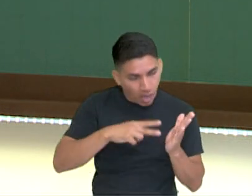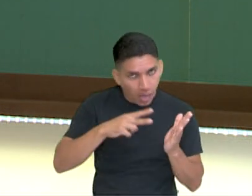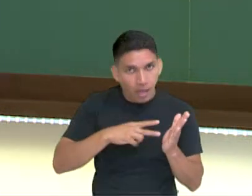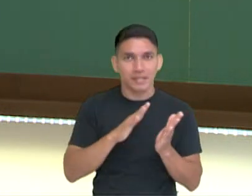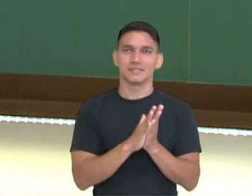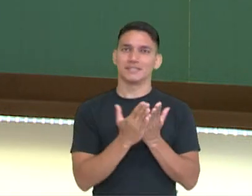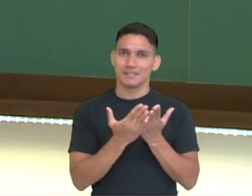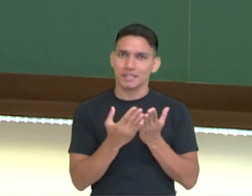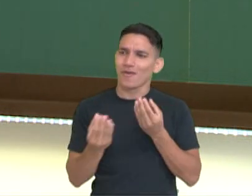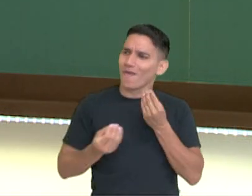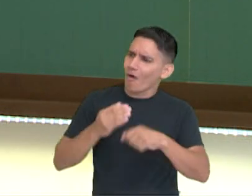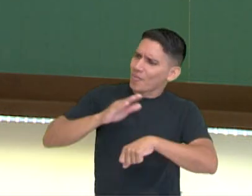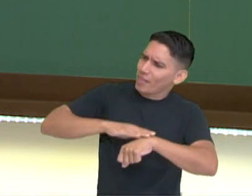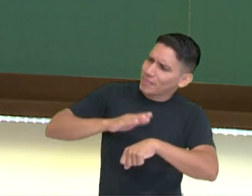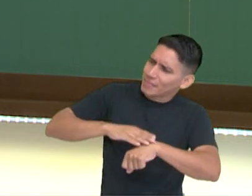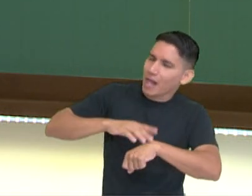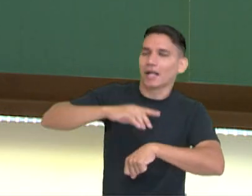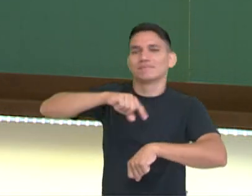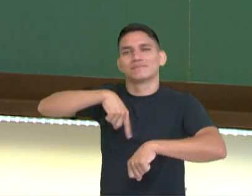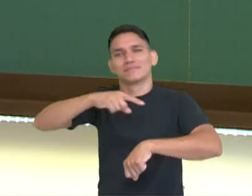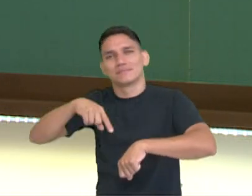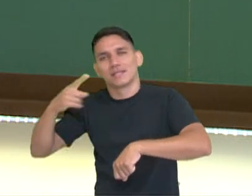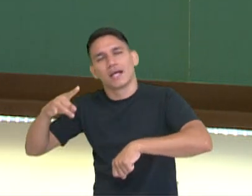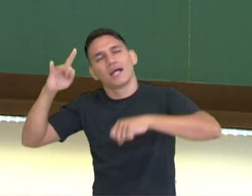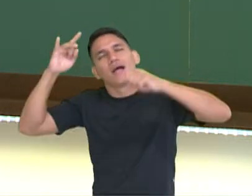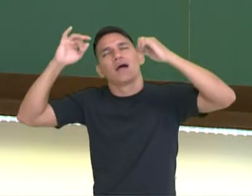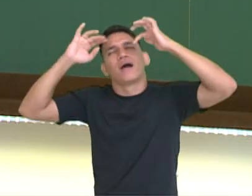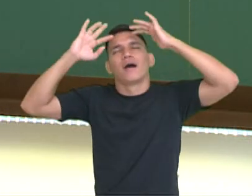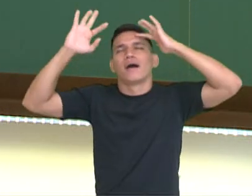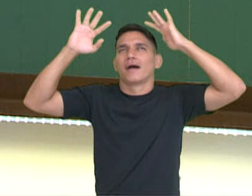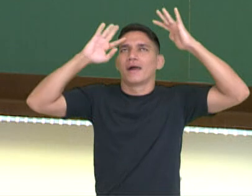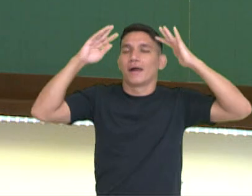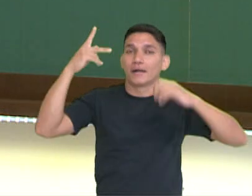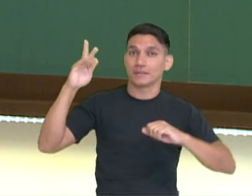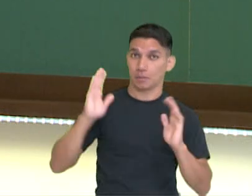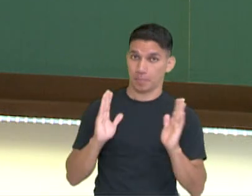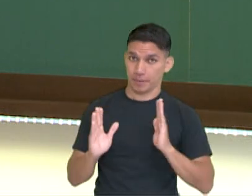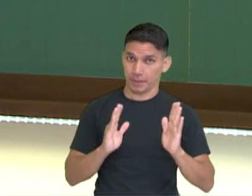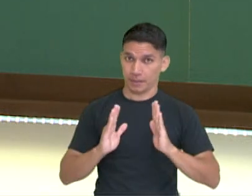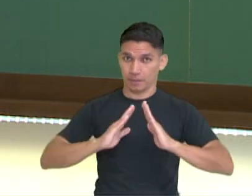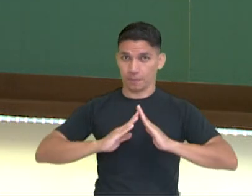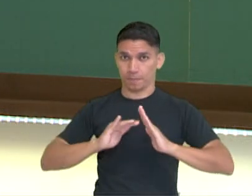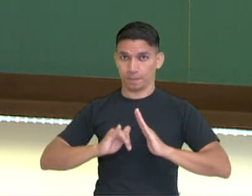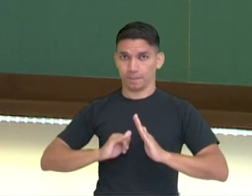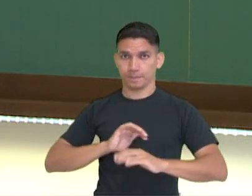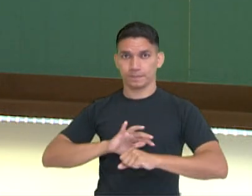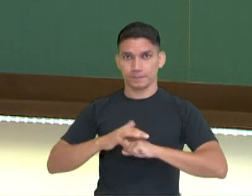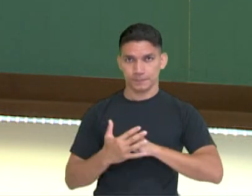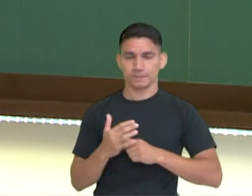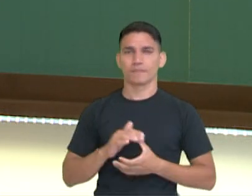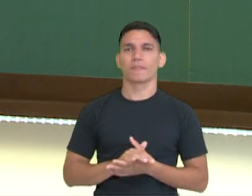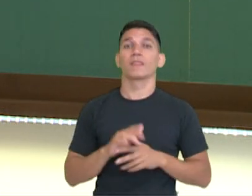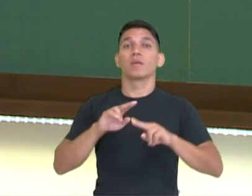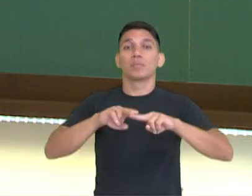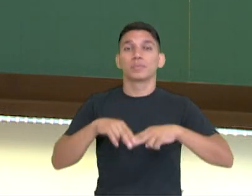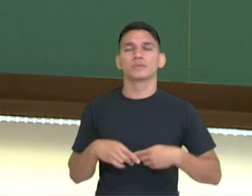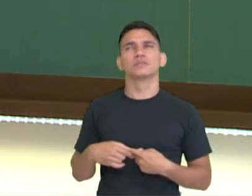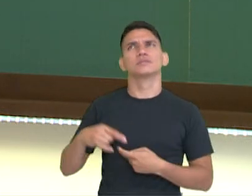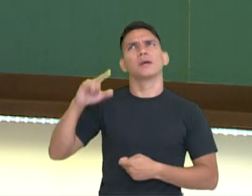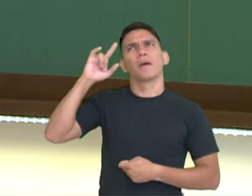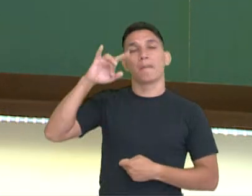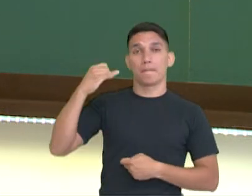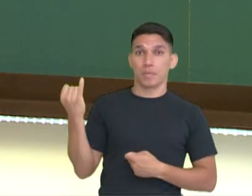passar o tempo e de se entreter no período de quarentena. Então, a importância da leitura em tempos de